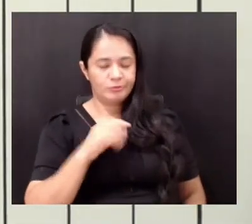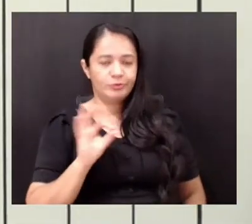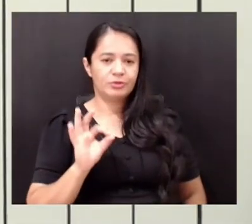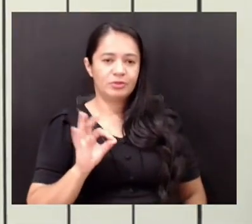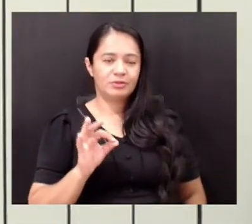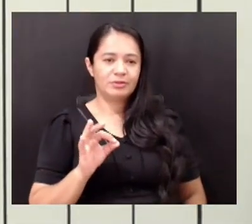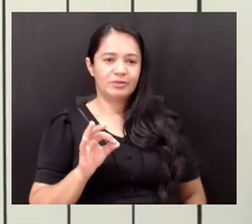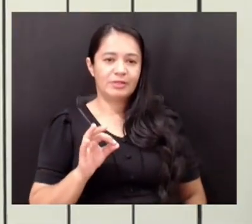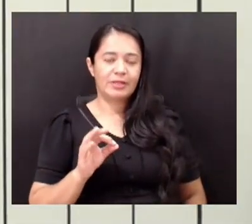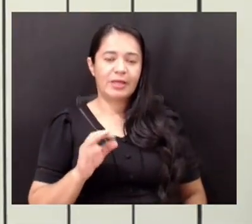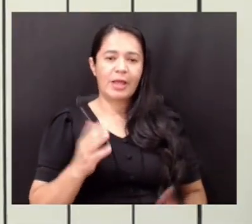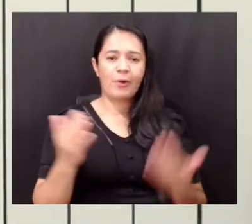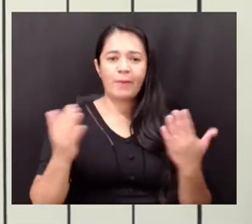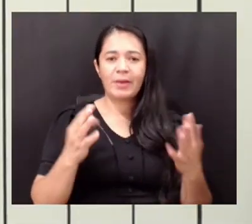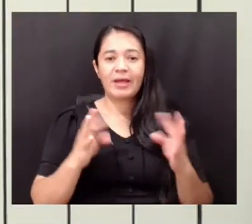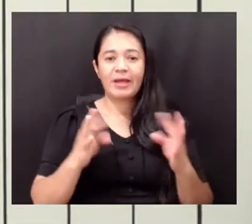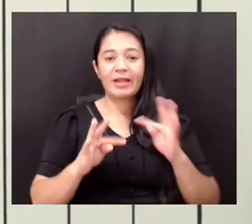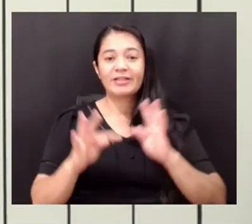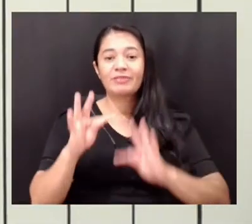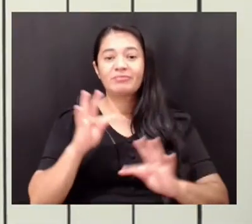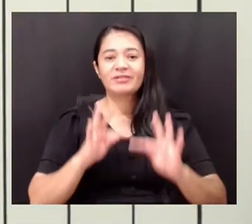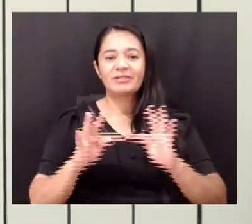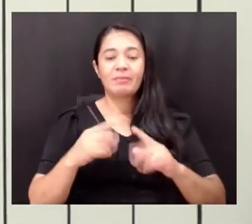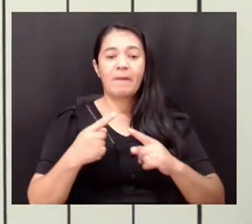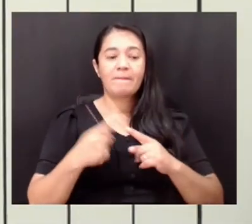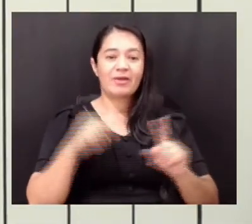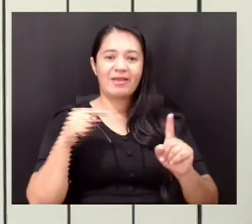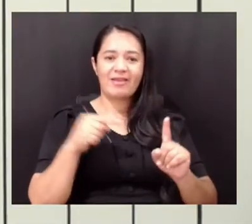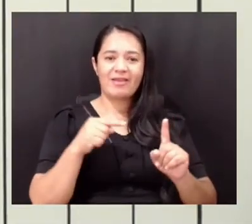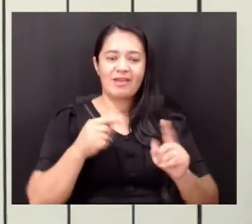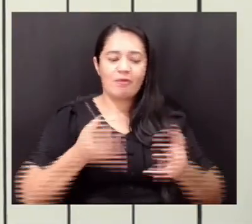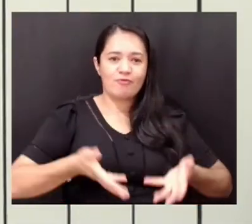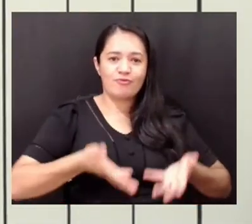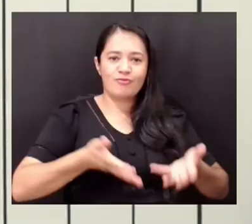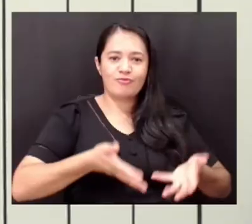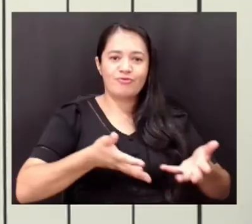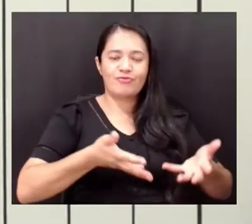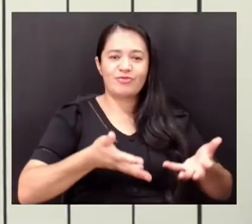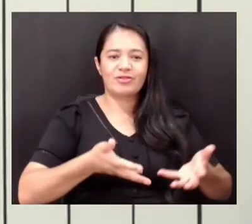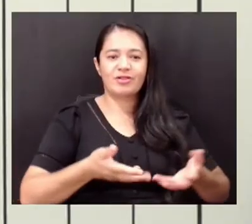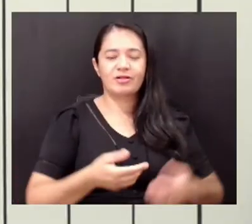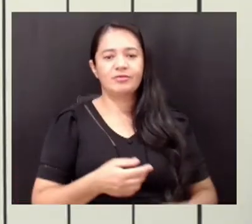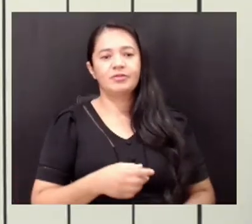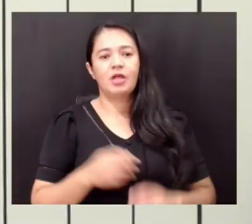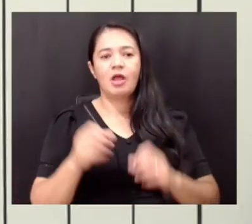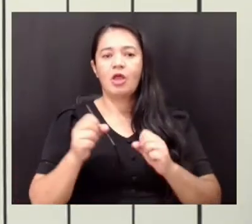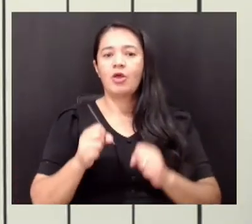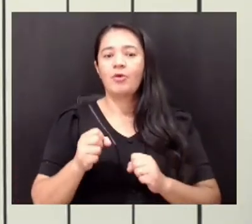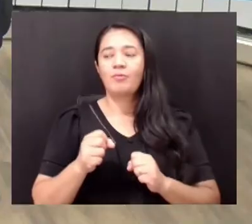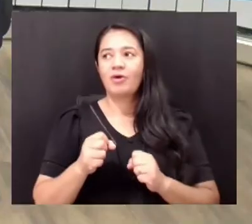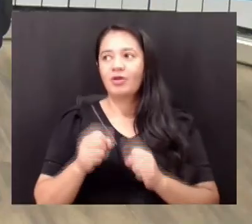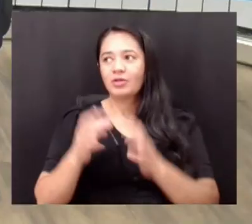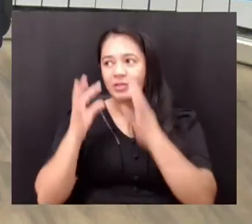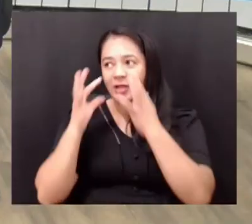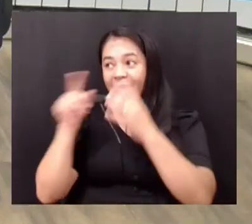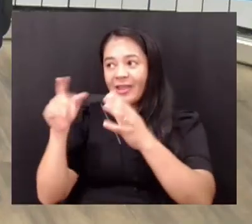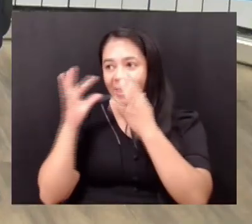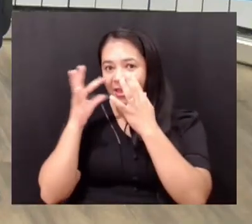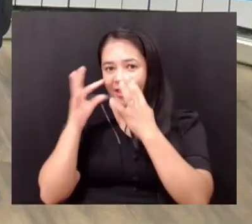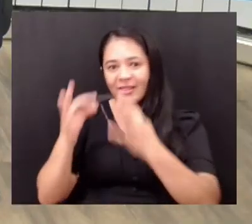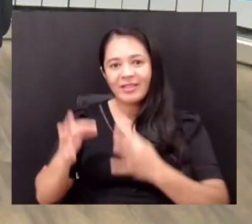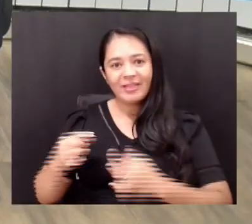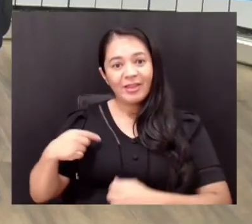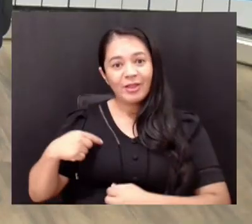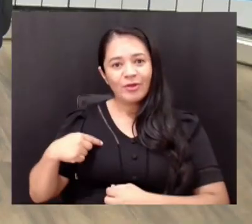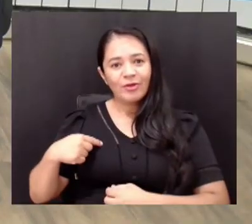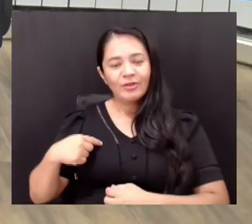isso, dá ao funcionário uma motivação de falar: olha, eu posso ser ouvido, eles querem me ouvir, eu sou uma voz dentro